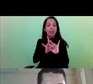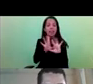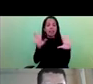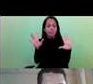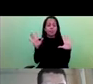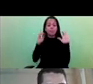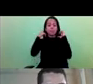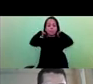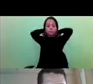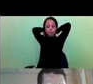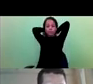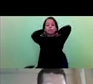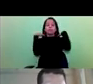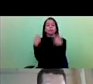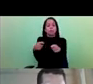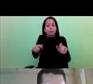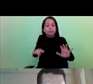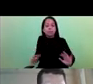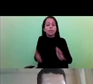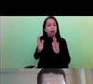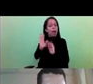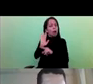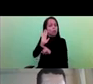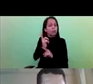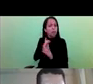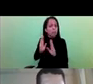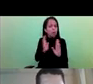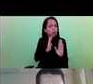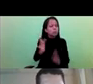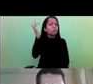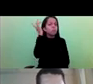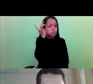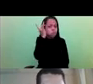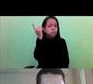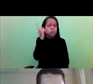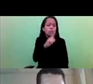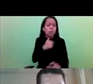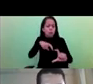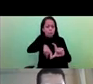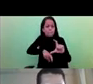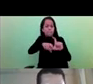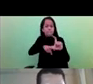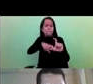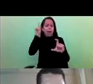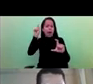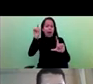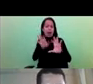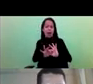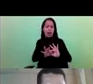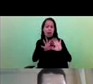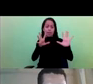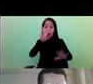favorecer esses processos. É claro que a emancipação, a libertação, a autonomia